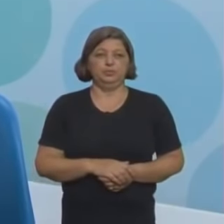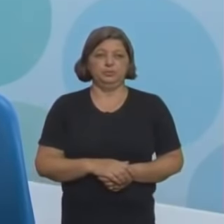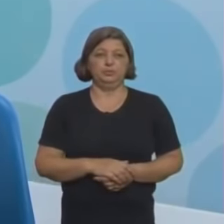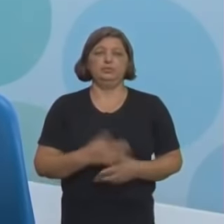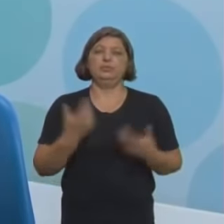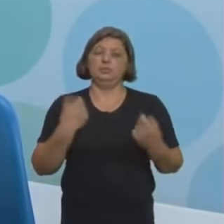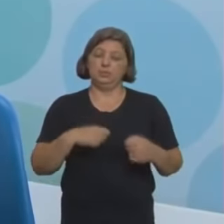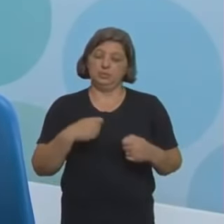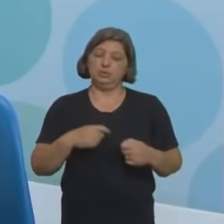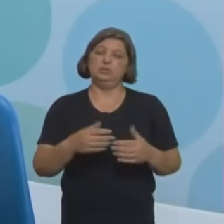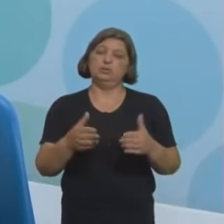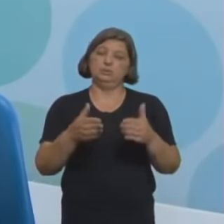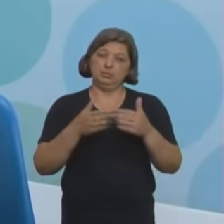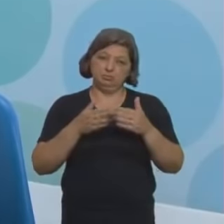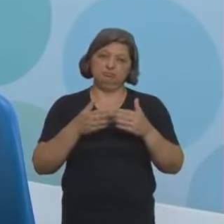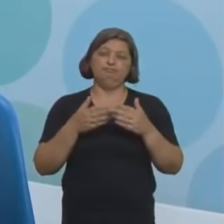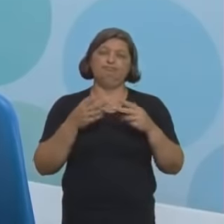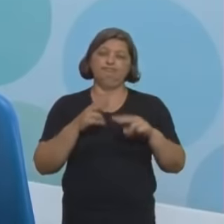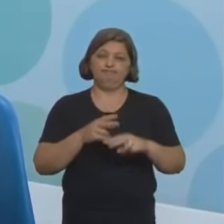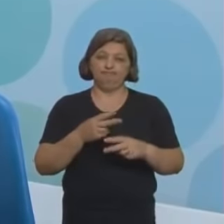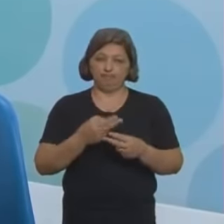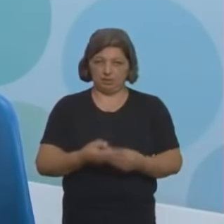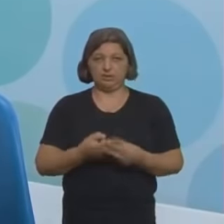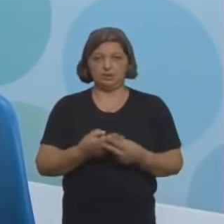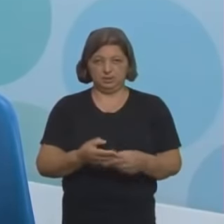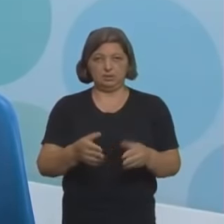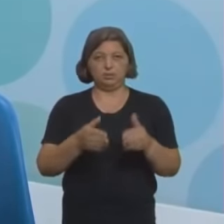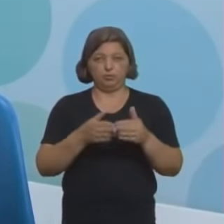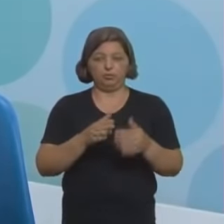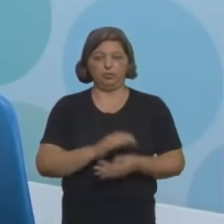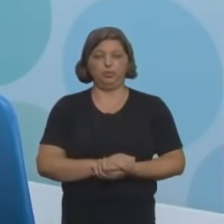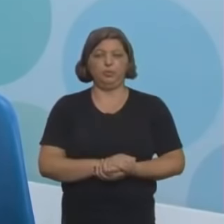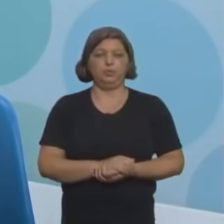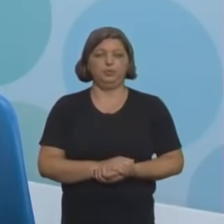pouquinho mais de paciência, tá bom? Então, vamos lá.